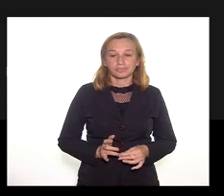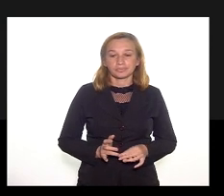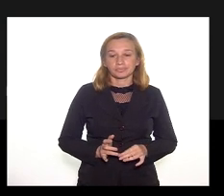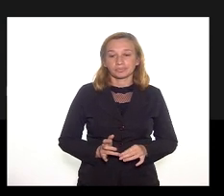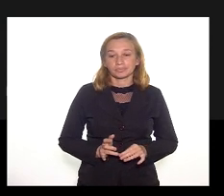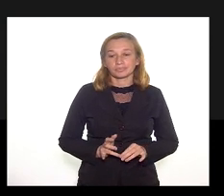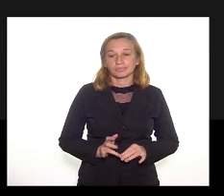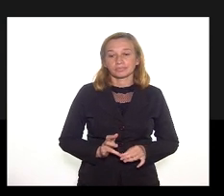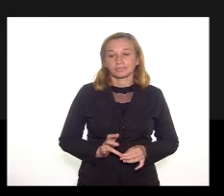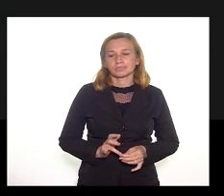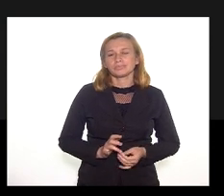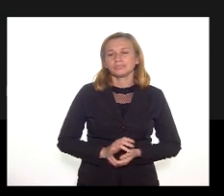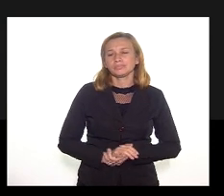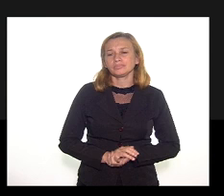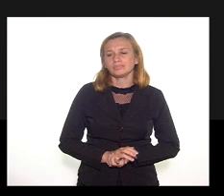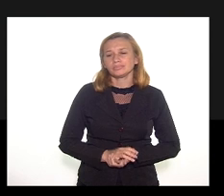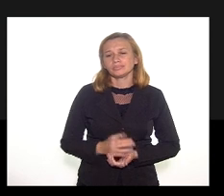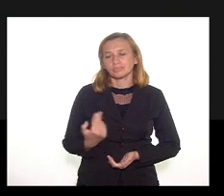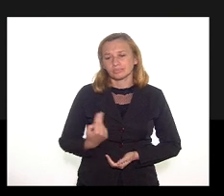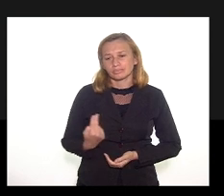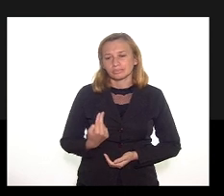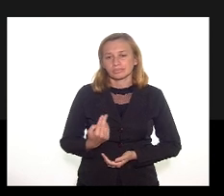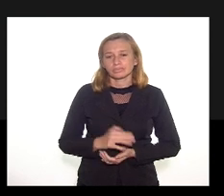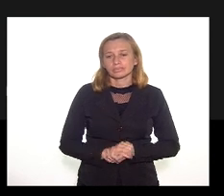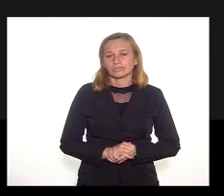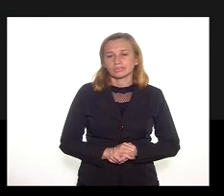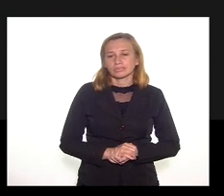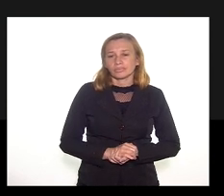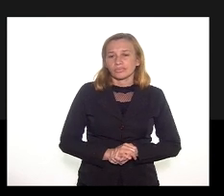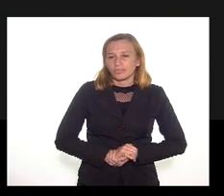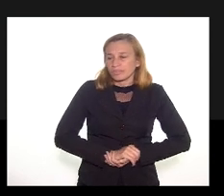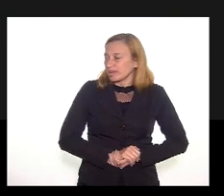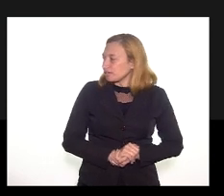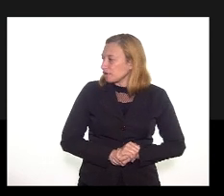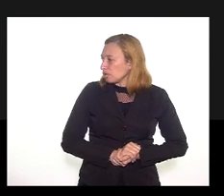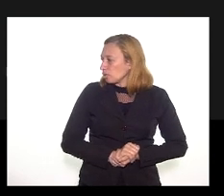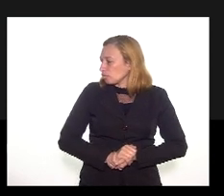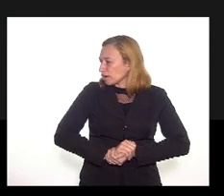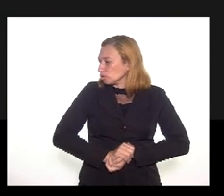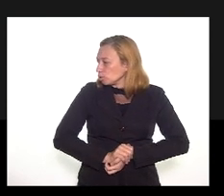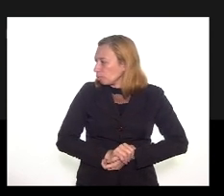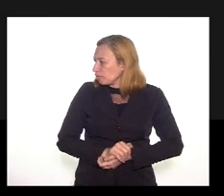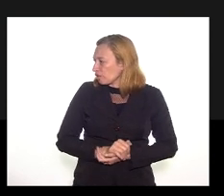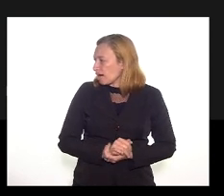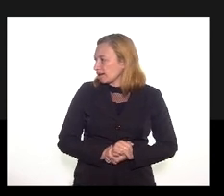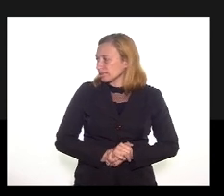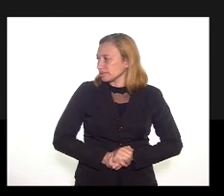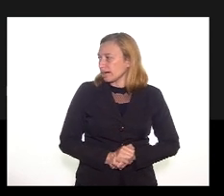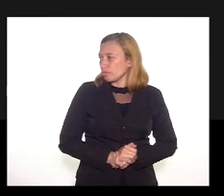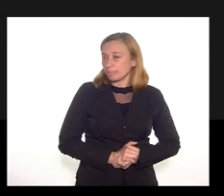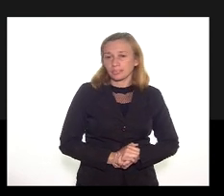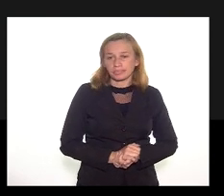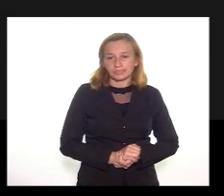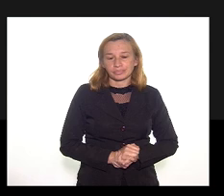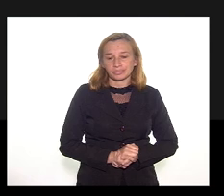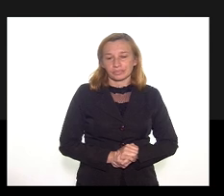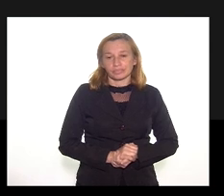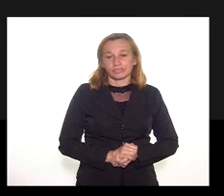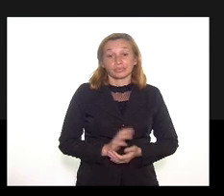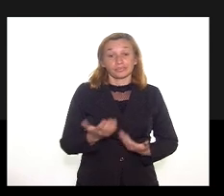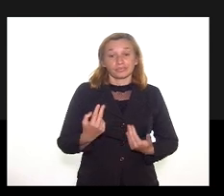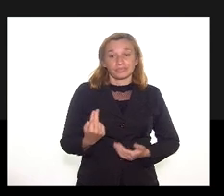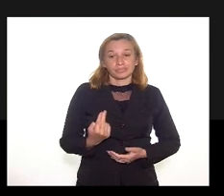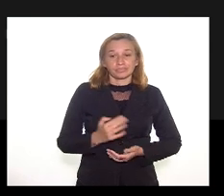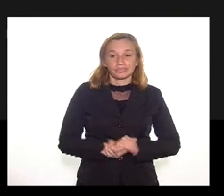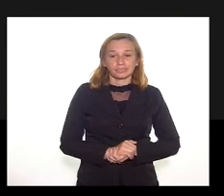gostaria de pedir com a autoria do projeto 3954 deputado Luiz Paulo e deputada Lucinha se eles permitirem e parabenizá-los mais uma